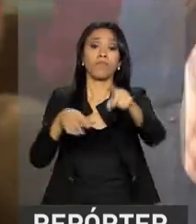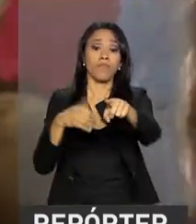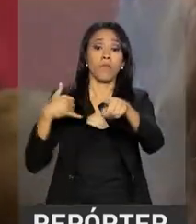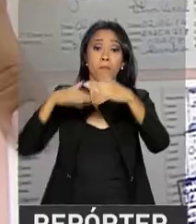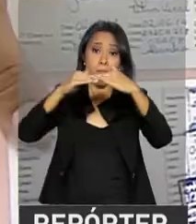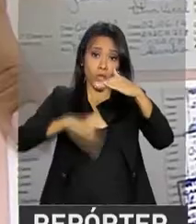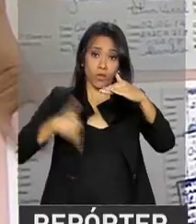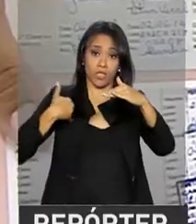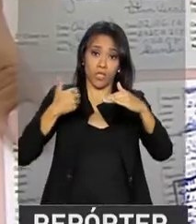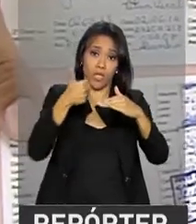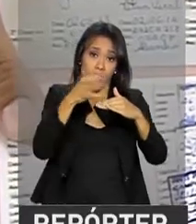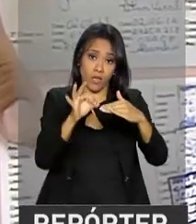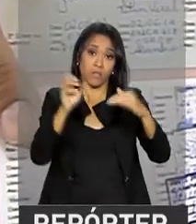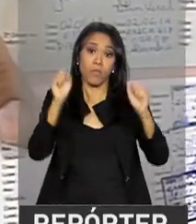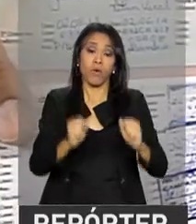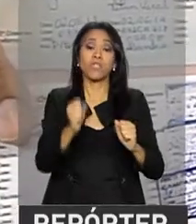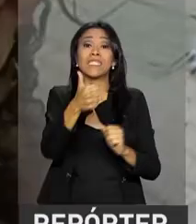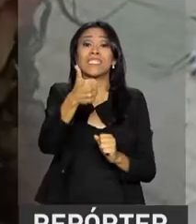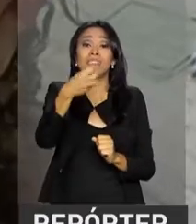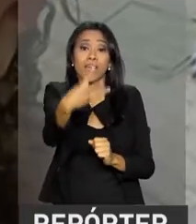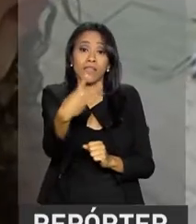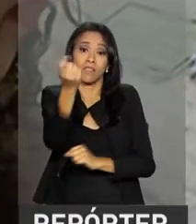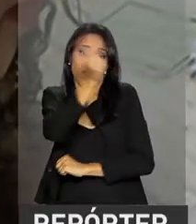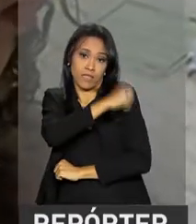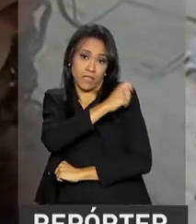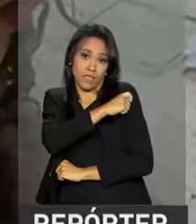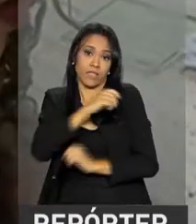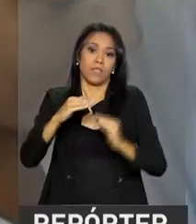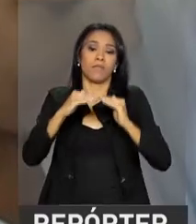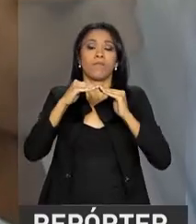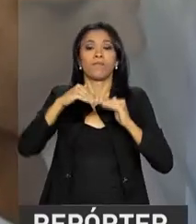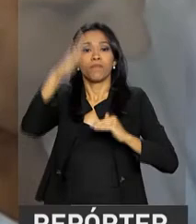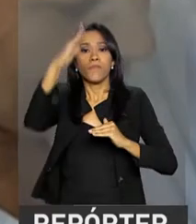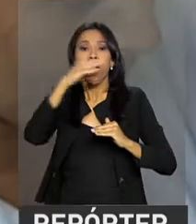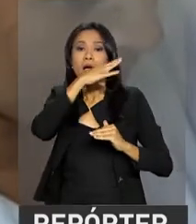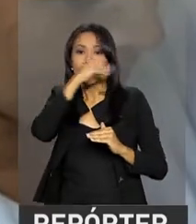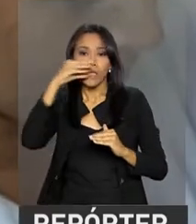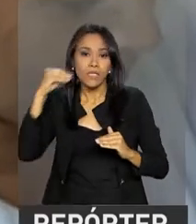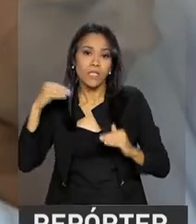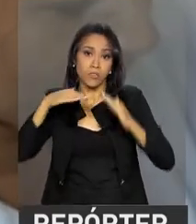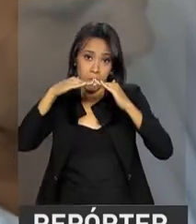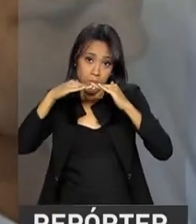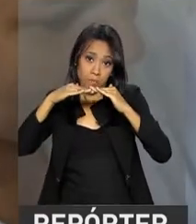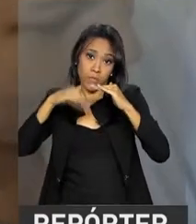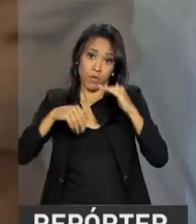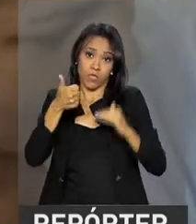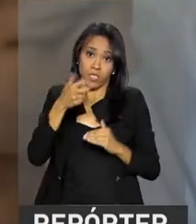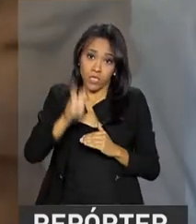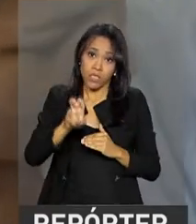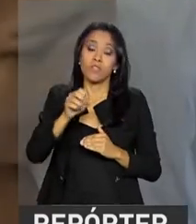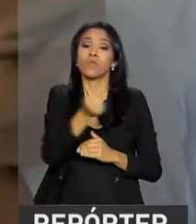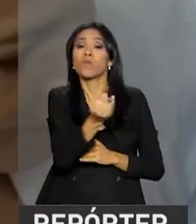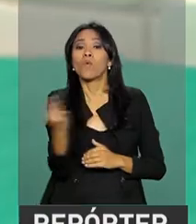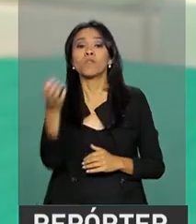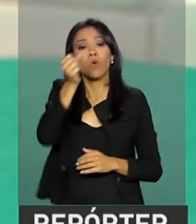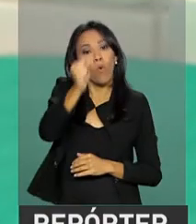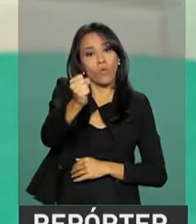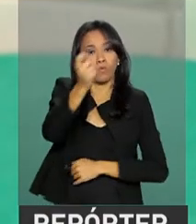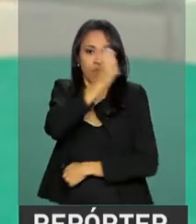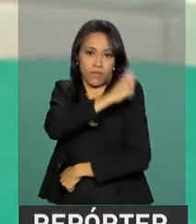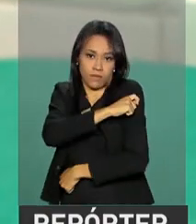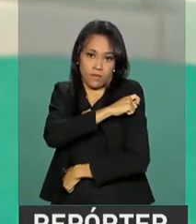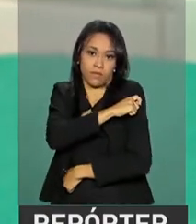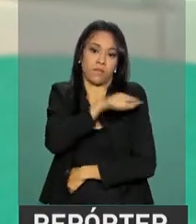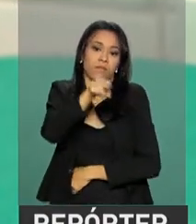receber até 13 tipos de vacina já para os adolescentes menores de 15 anos são oito tipos a